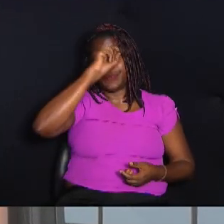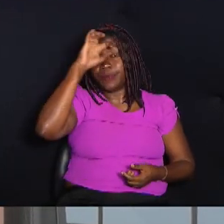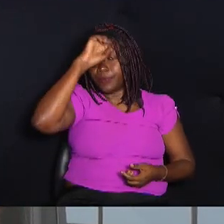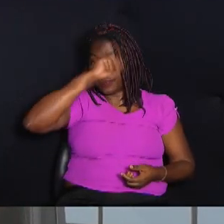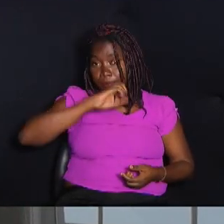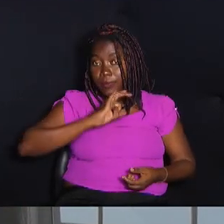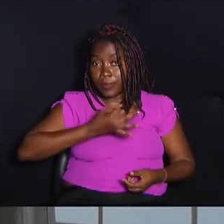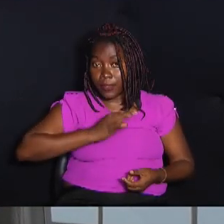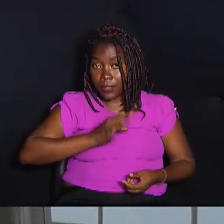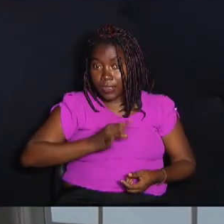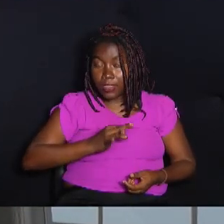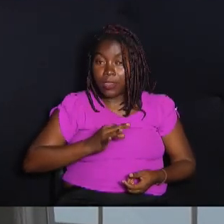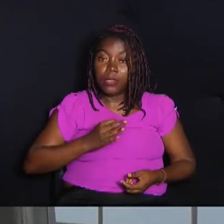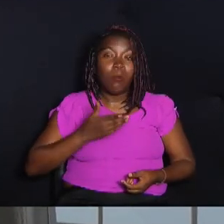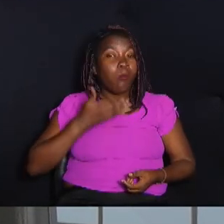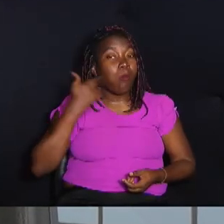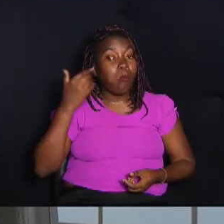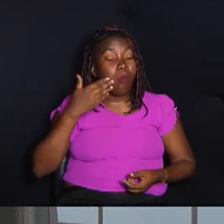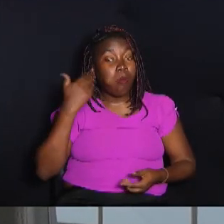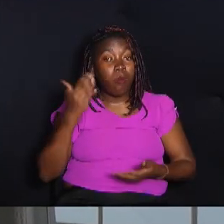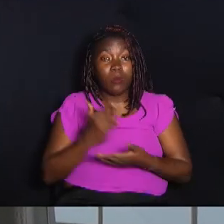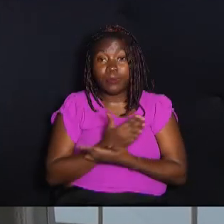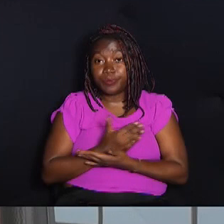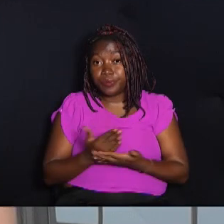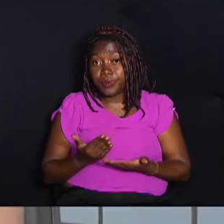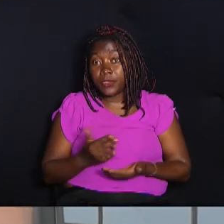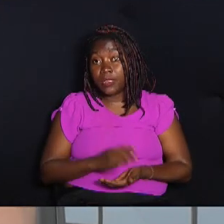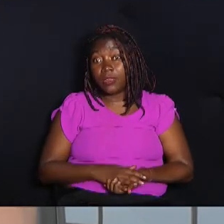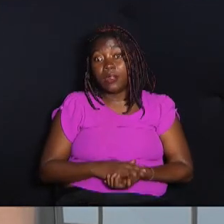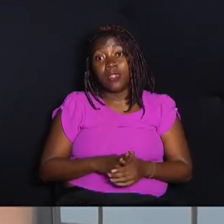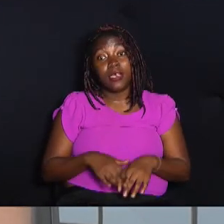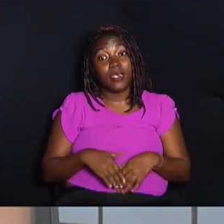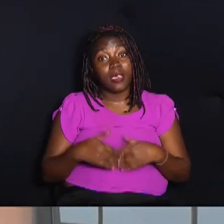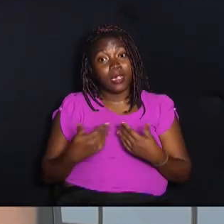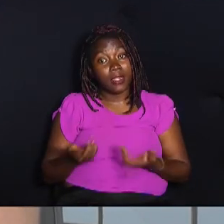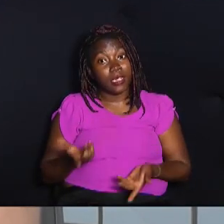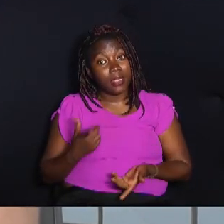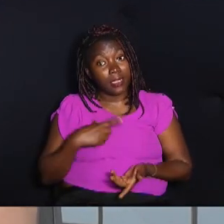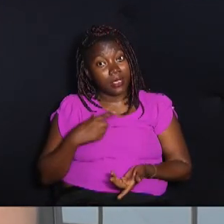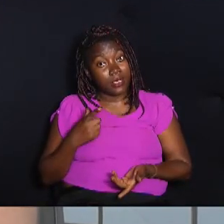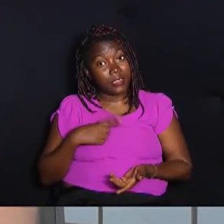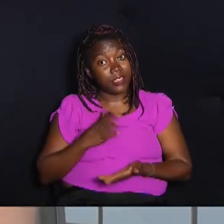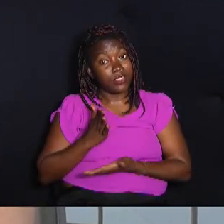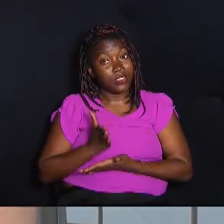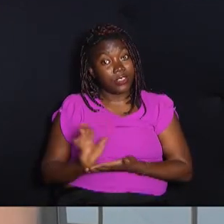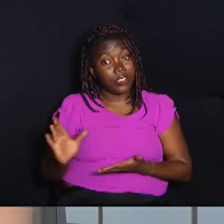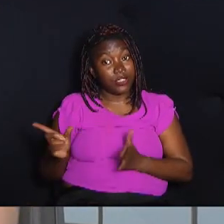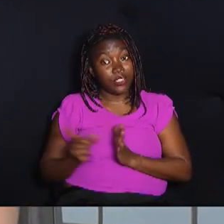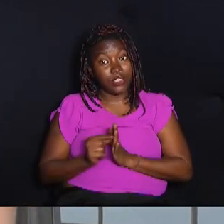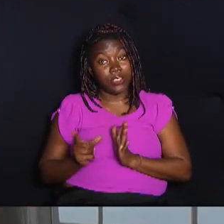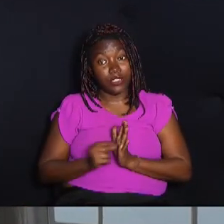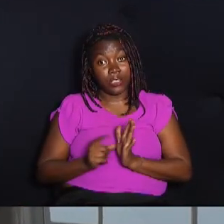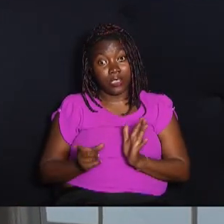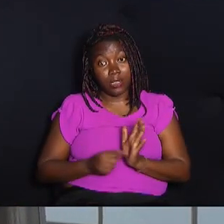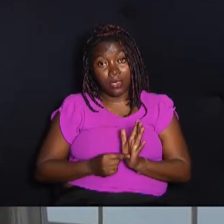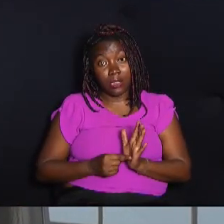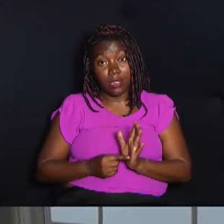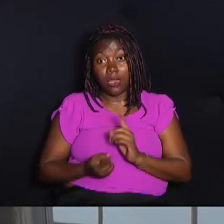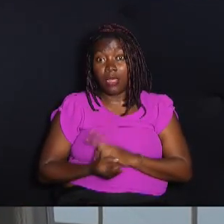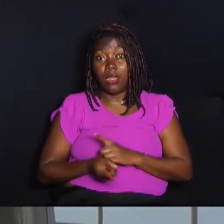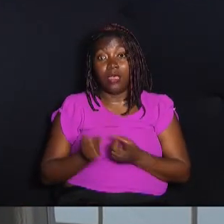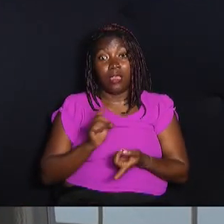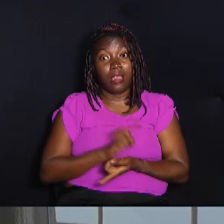até usufruir de alguns benefícios. Então, existe uma exclusão digital, né, é o